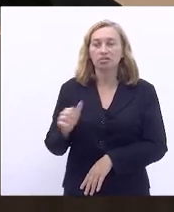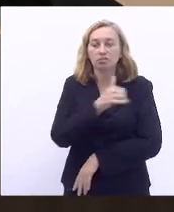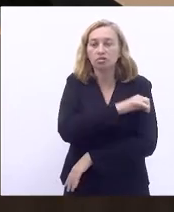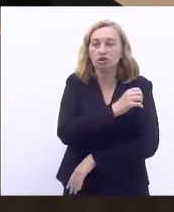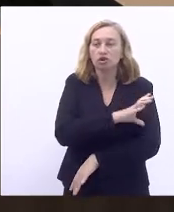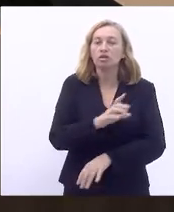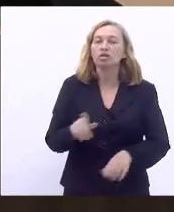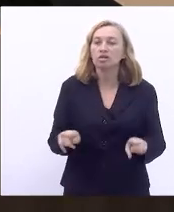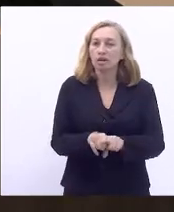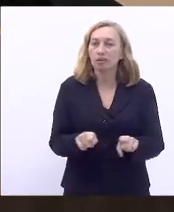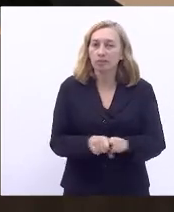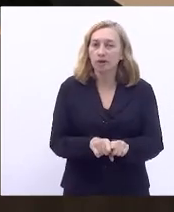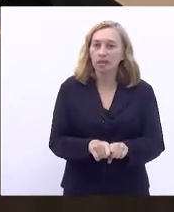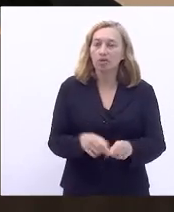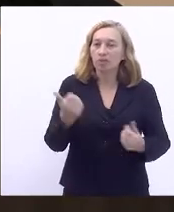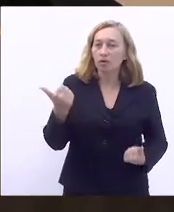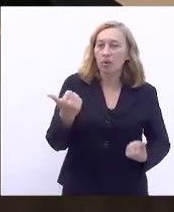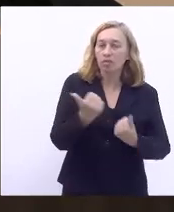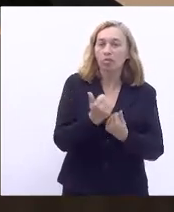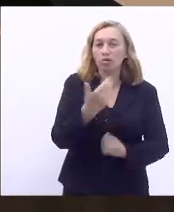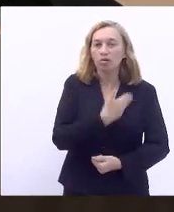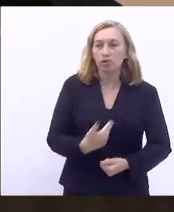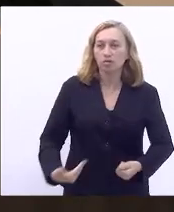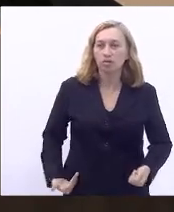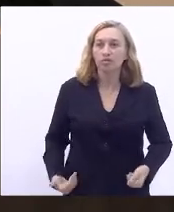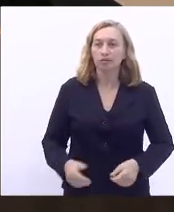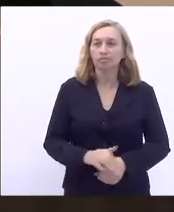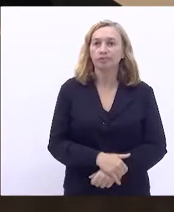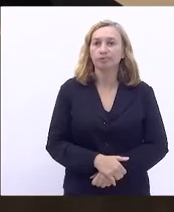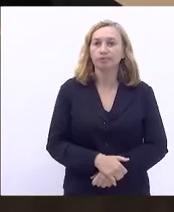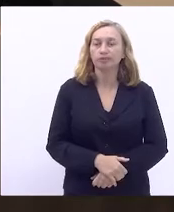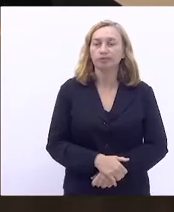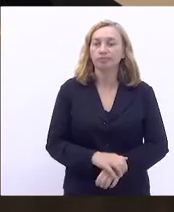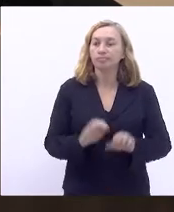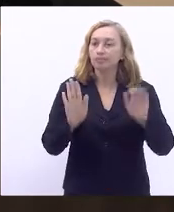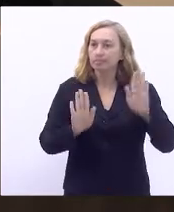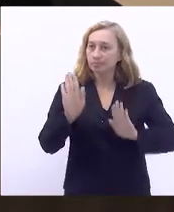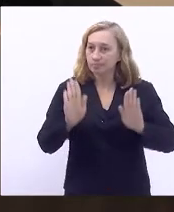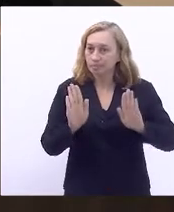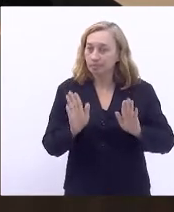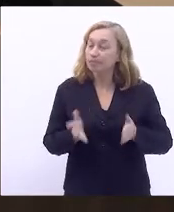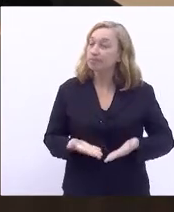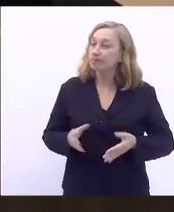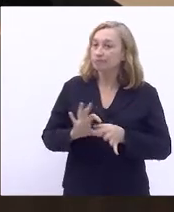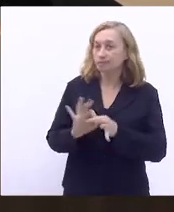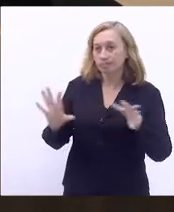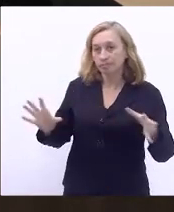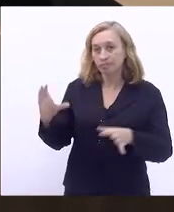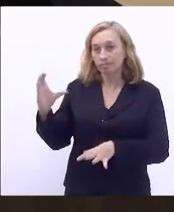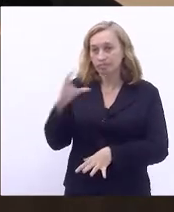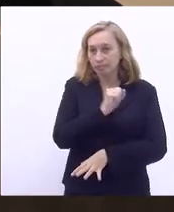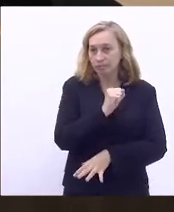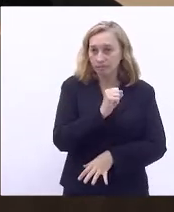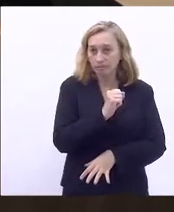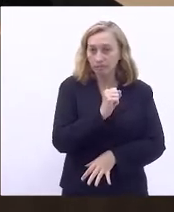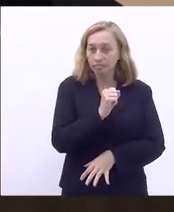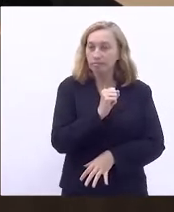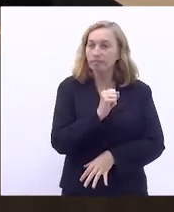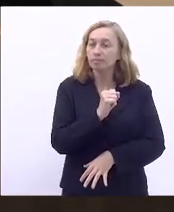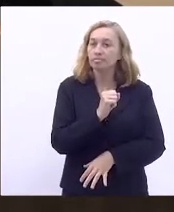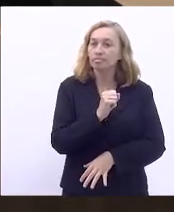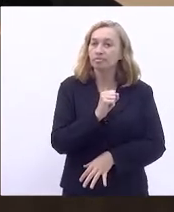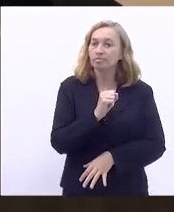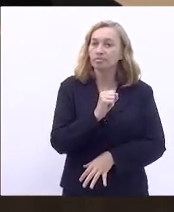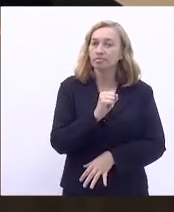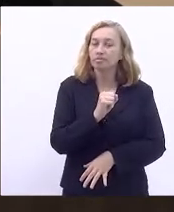fez isso com o apoio do governo, que deu licenças em tempo recorde, que estabeleceu